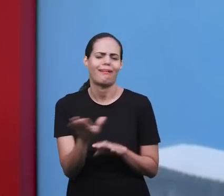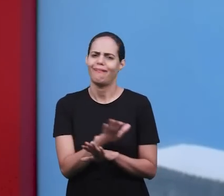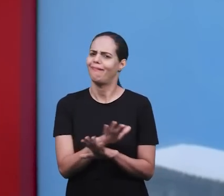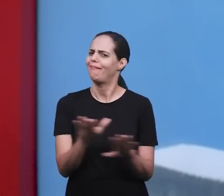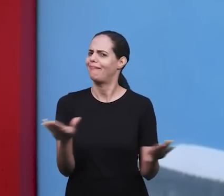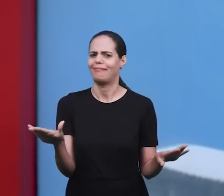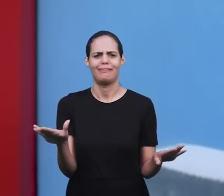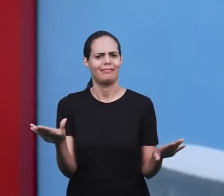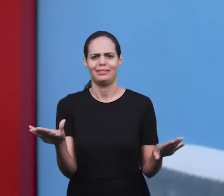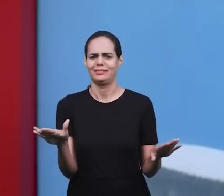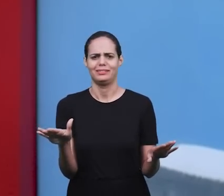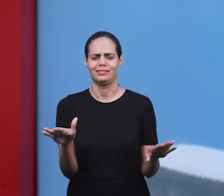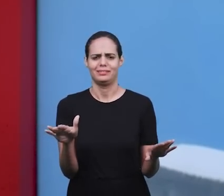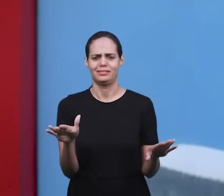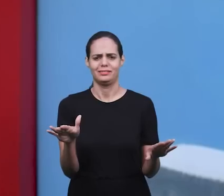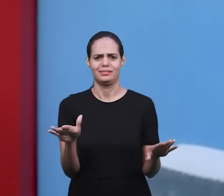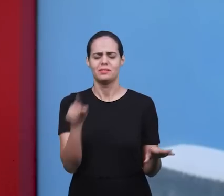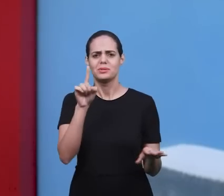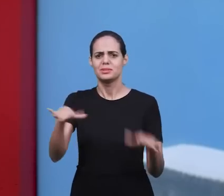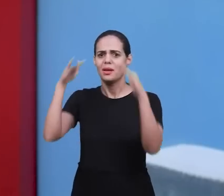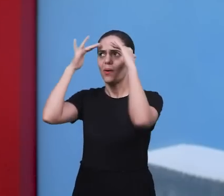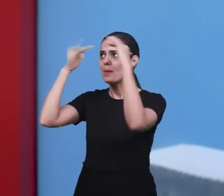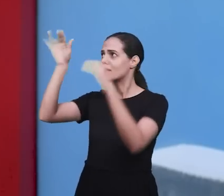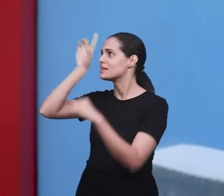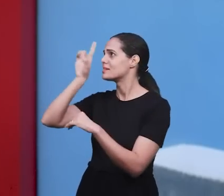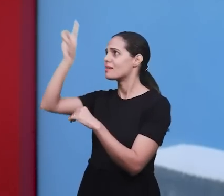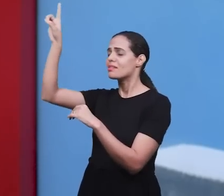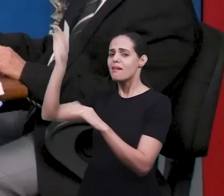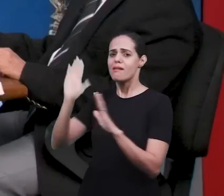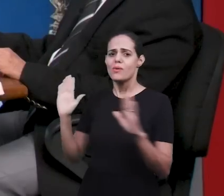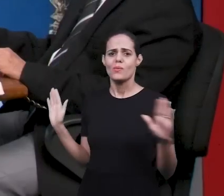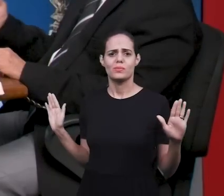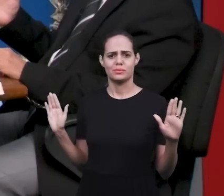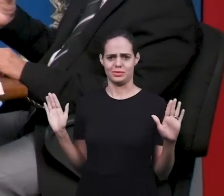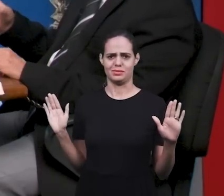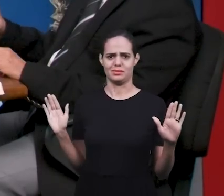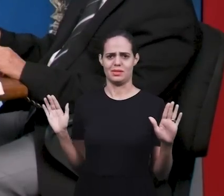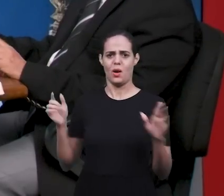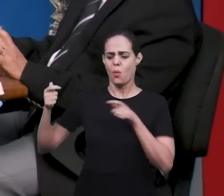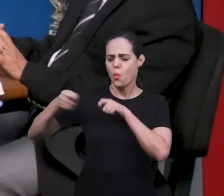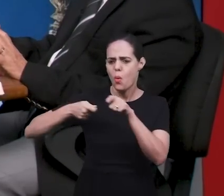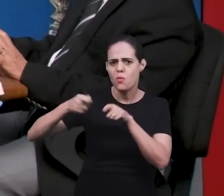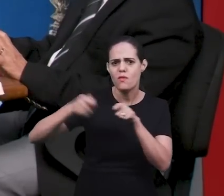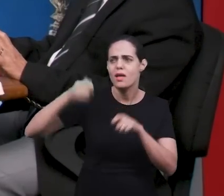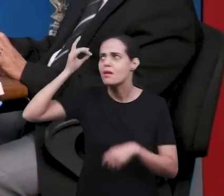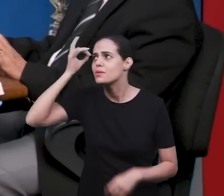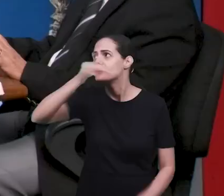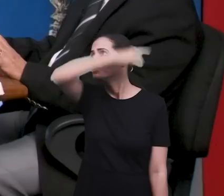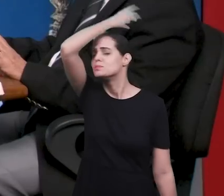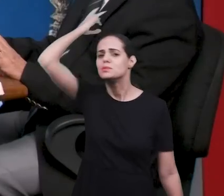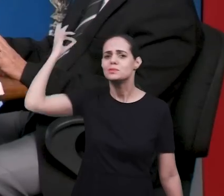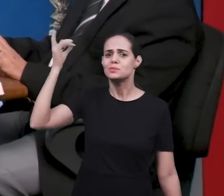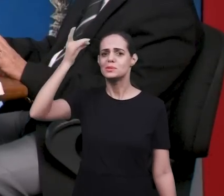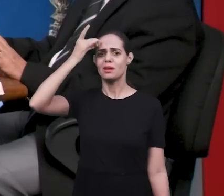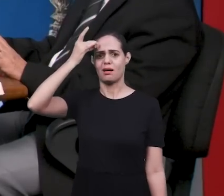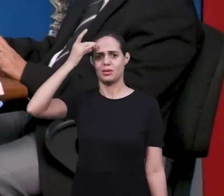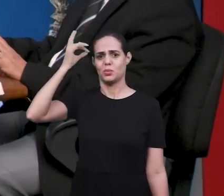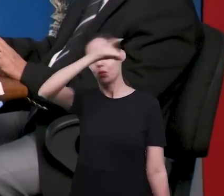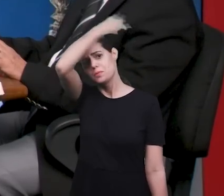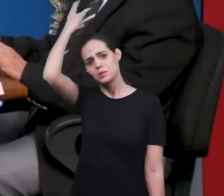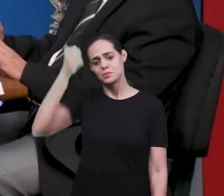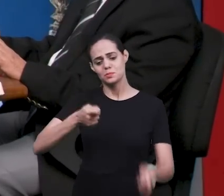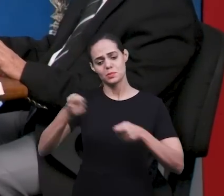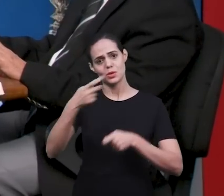não existe no governo do Espírito Santo, na obra do Espírito Santo. Aliás, eu vou te pedir um parêntese aqui, já que você abordou sobre o aspecto